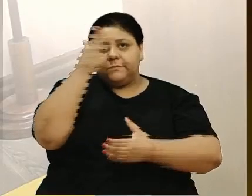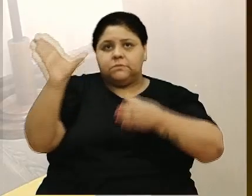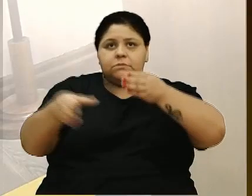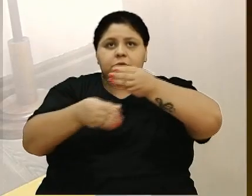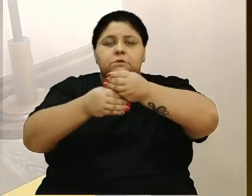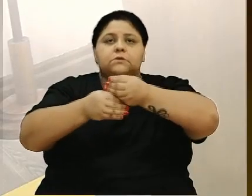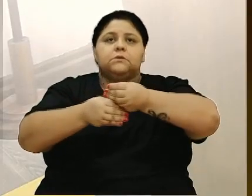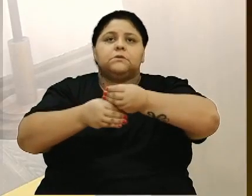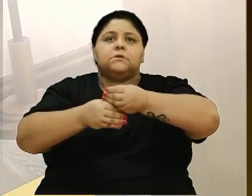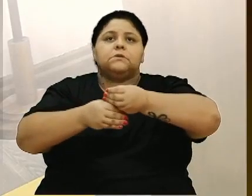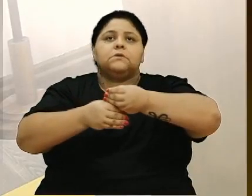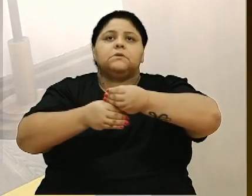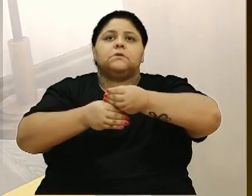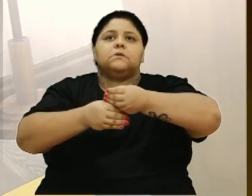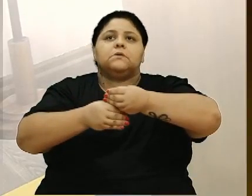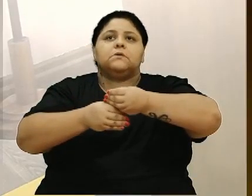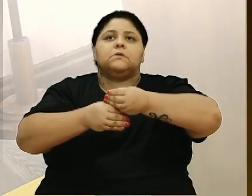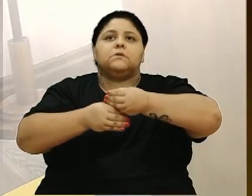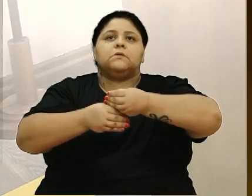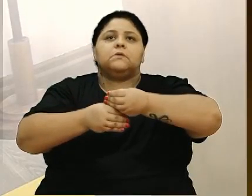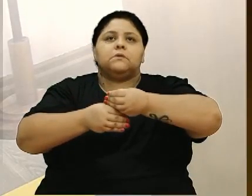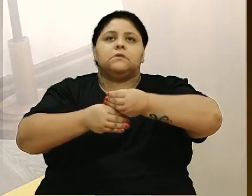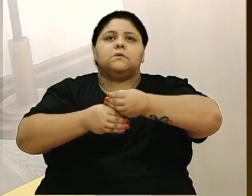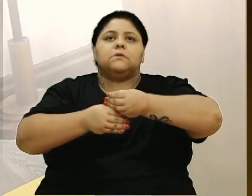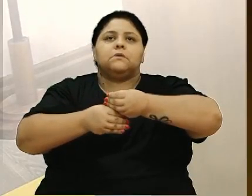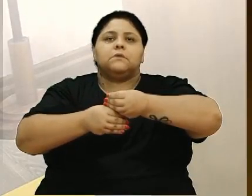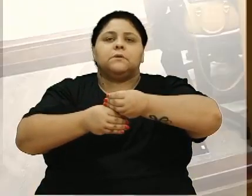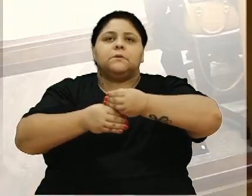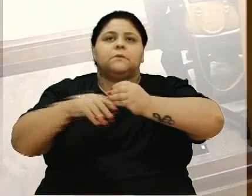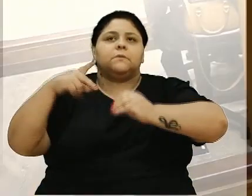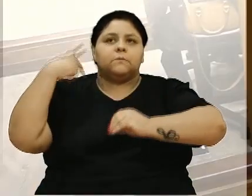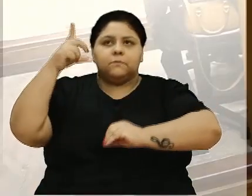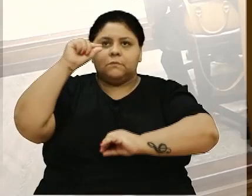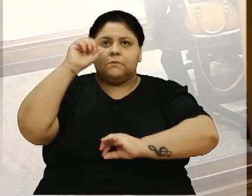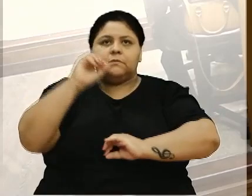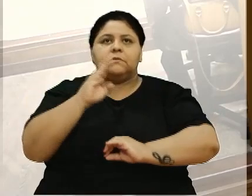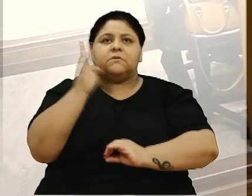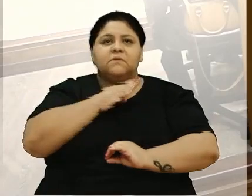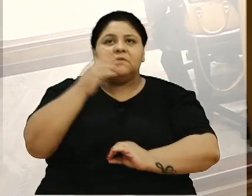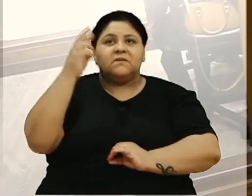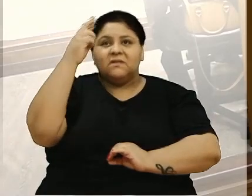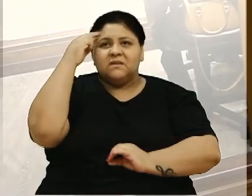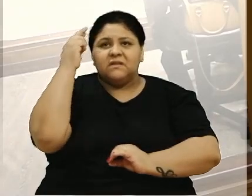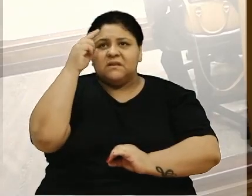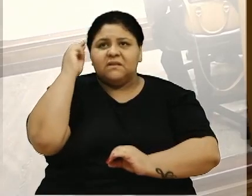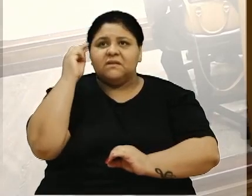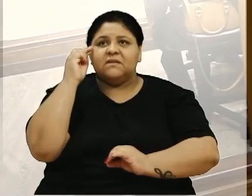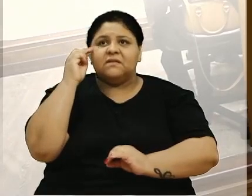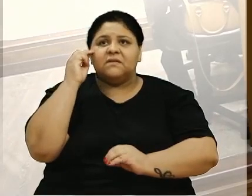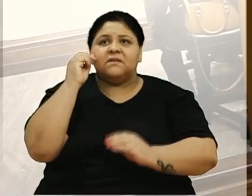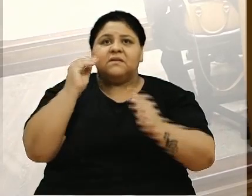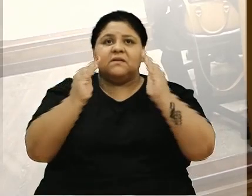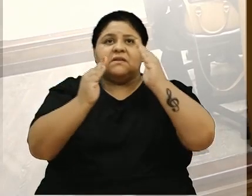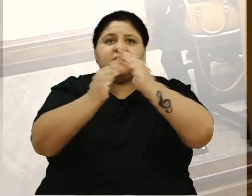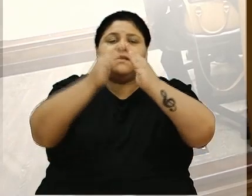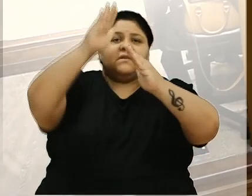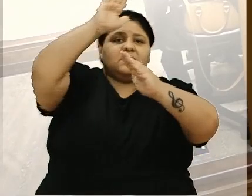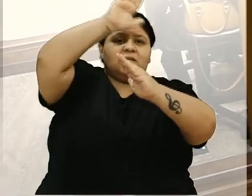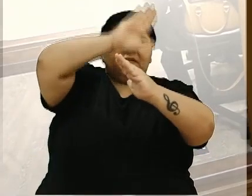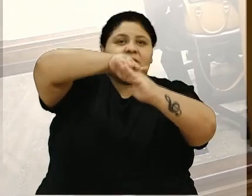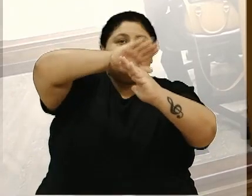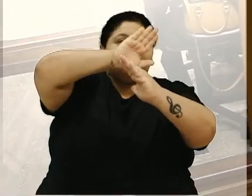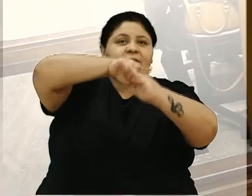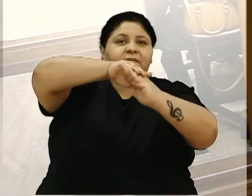Uma Quem parte, por favor. Eu. Pode ser, Scalco. Bem rapidinho, Rafael. Eles estão embaixo de lonas de